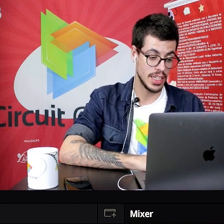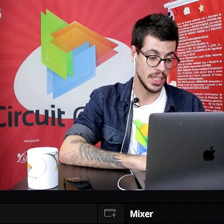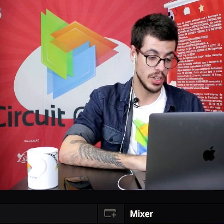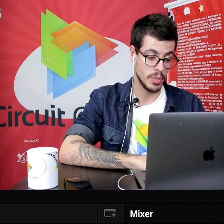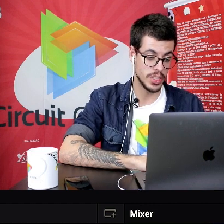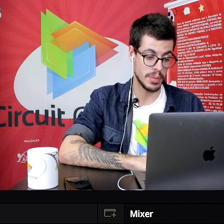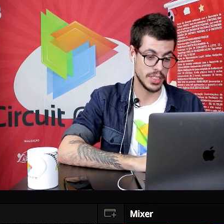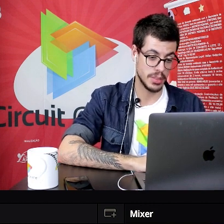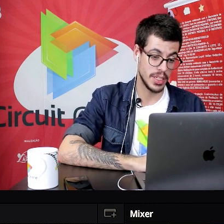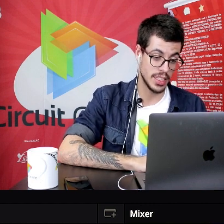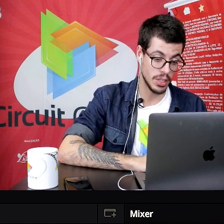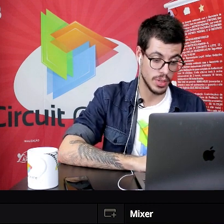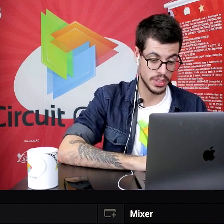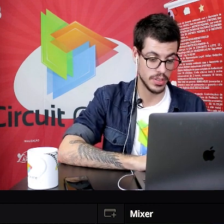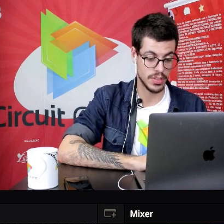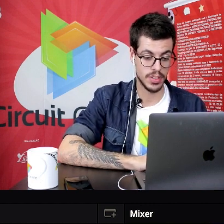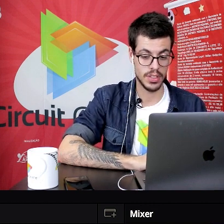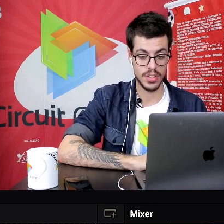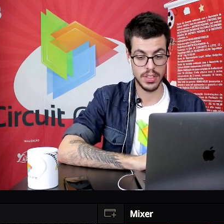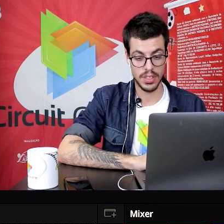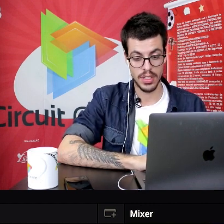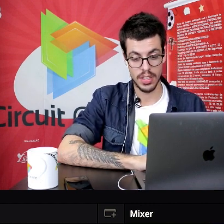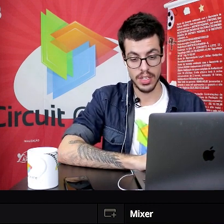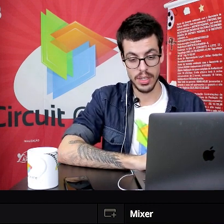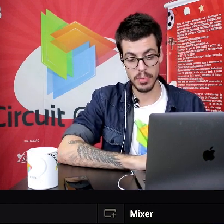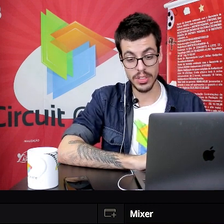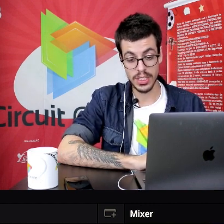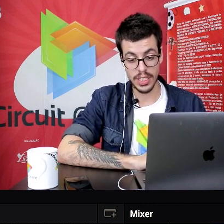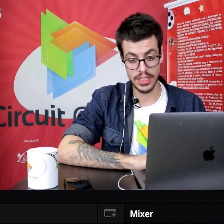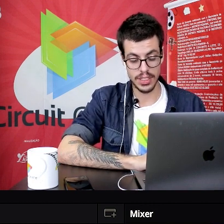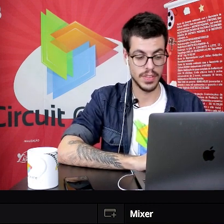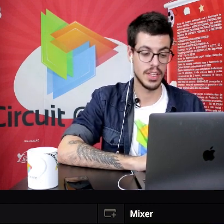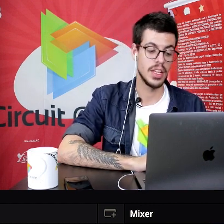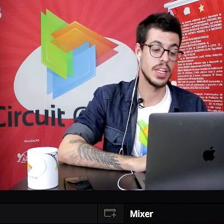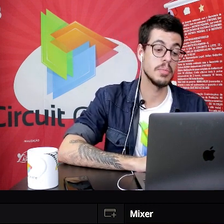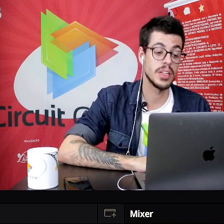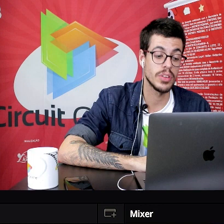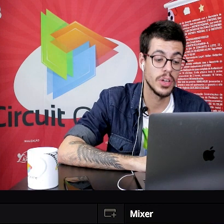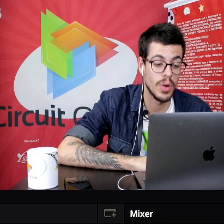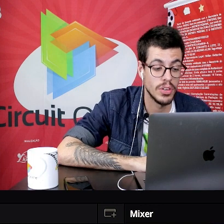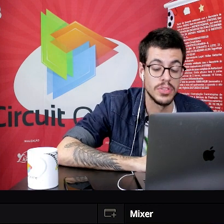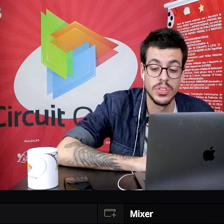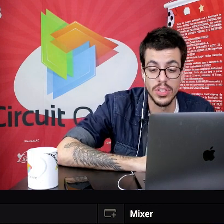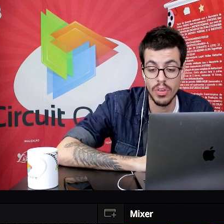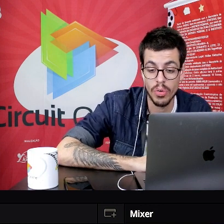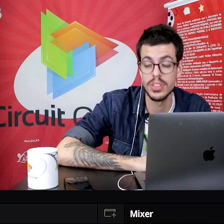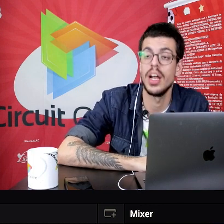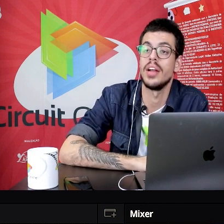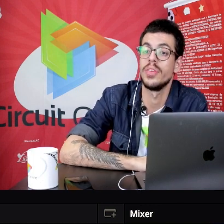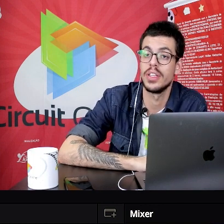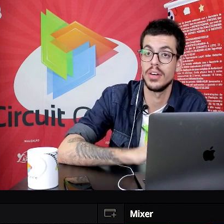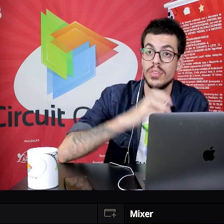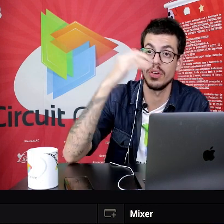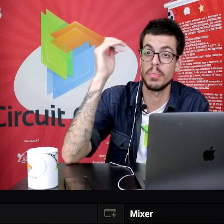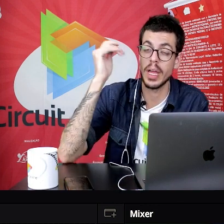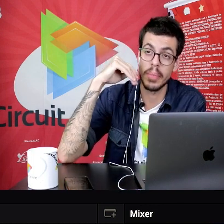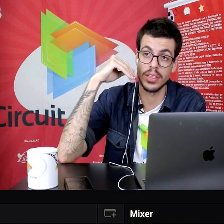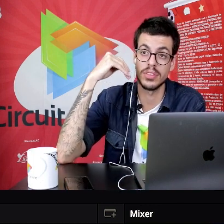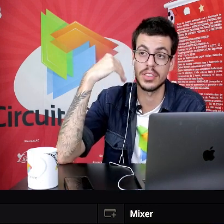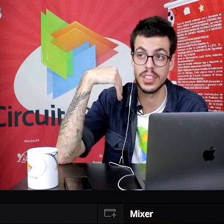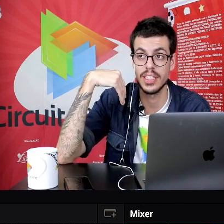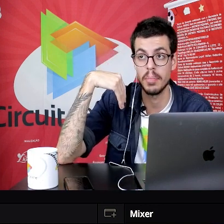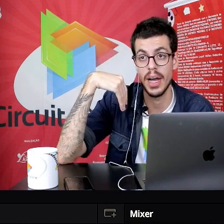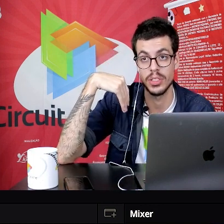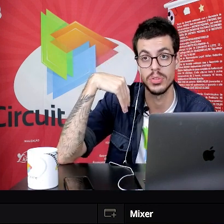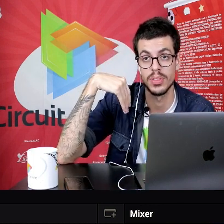Nossa trilha normalmente está batendo em quanto? Menos 15. Lembrando que o áudio funciona ao contrário, então não é porque é